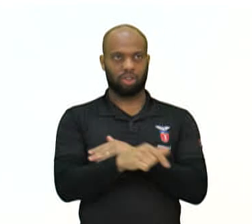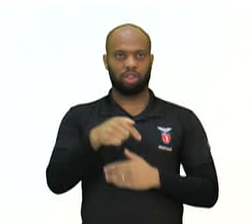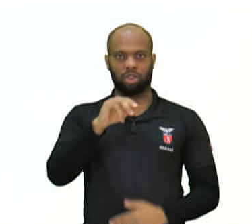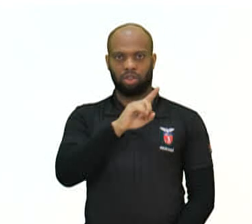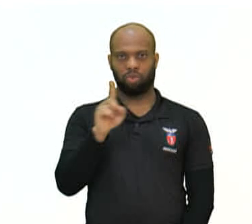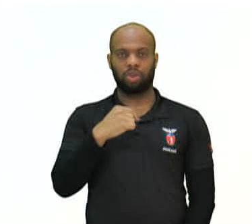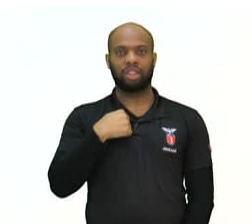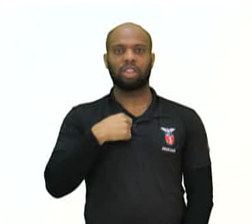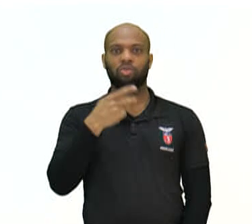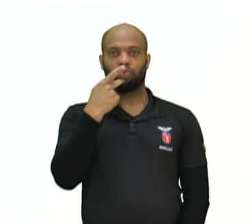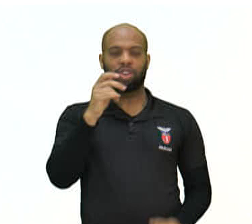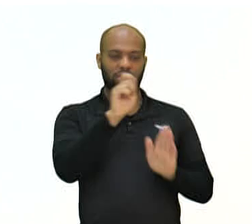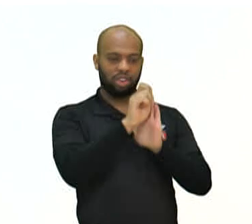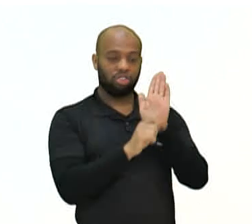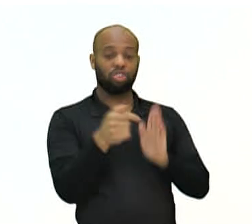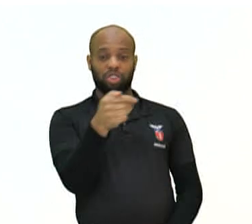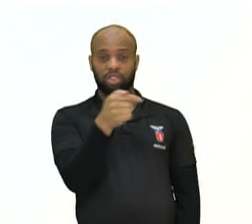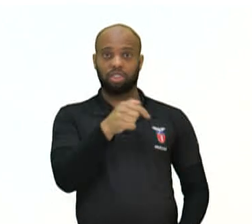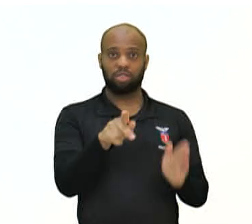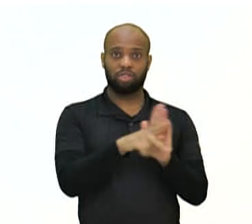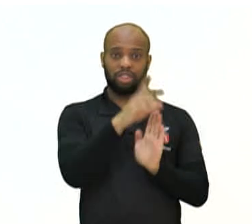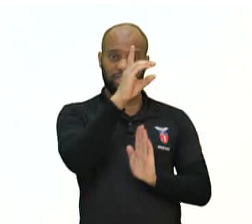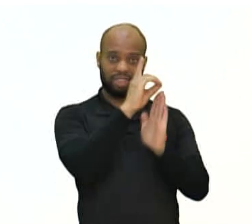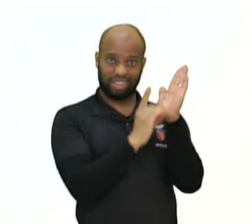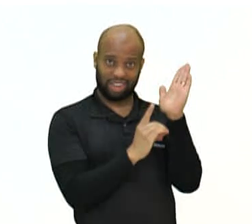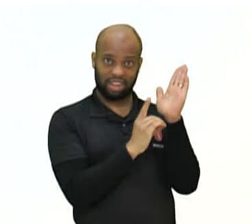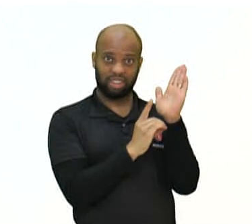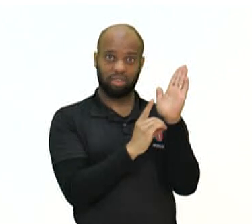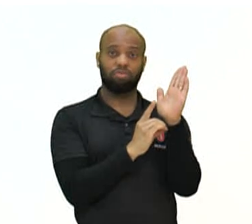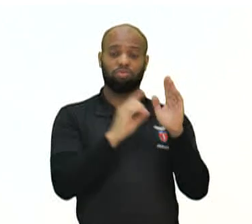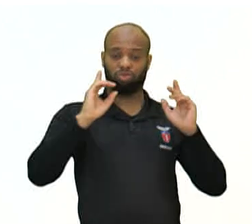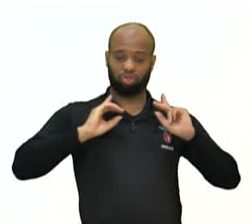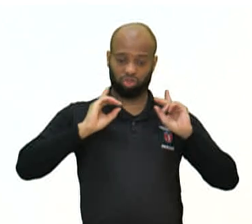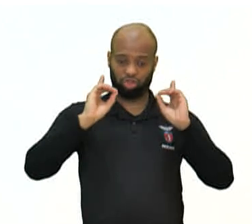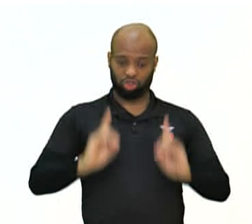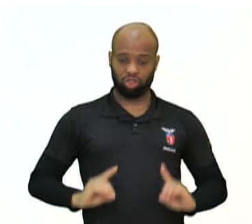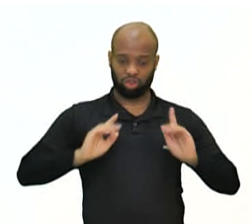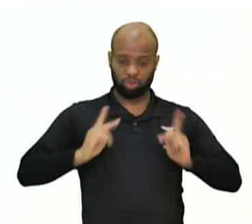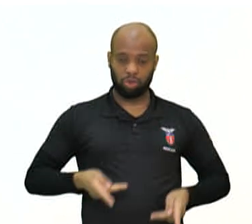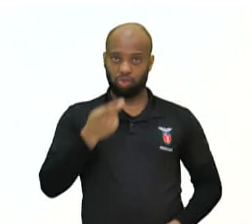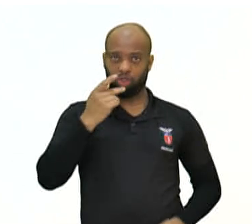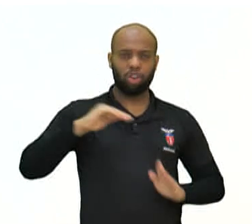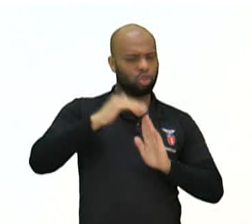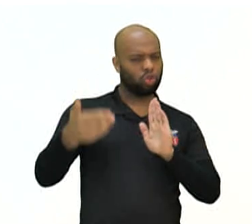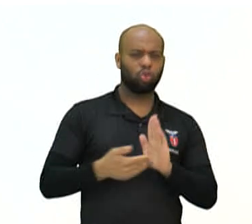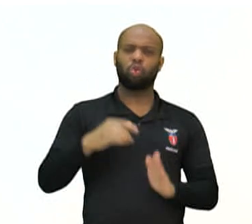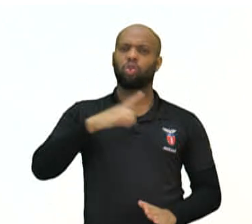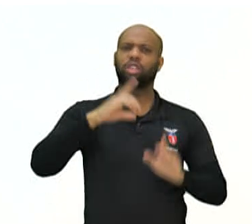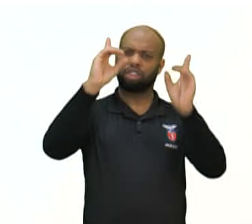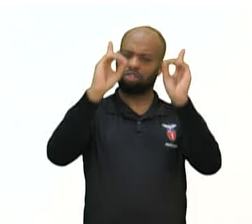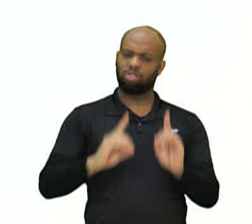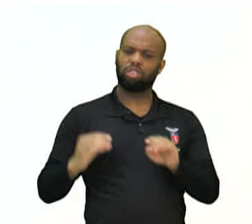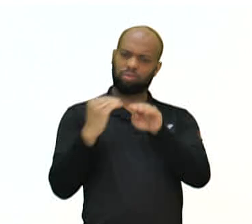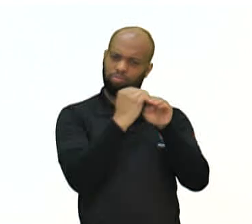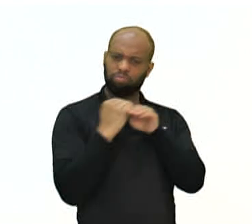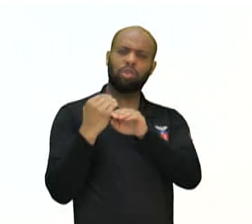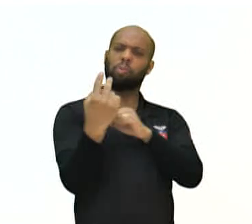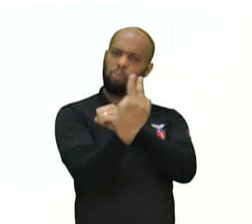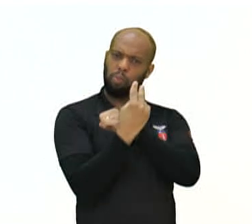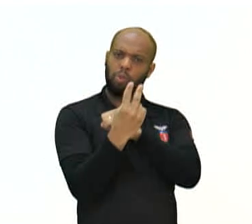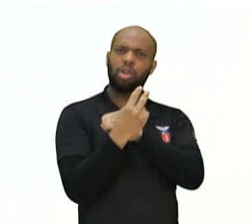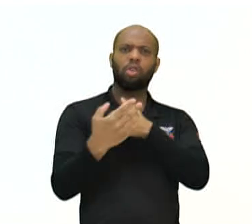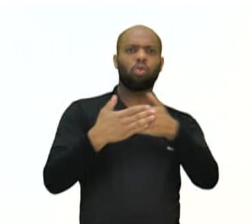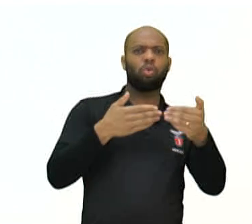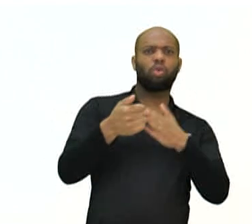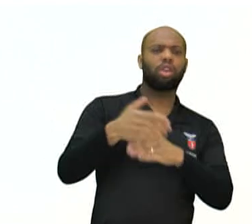professor citou o artigo 7º da Declaração Universal dos Direitos Humanos, que diz: todos têm direito à igual proteção contra